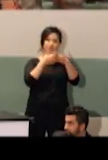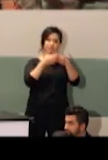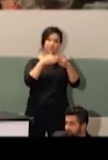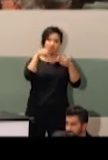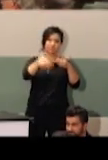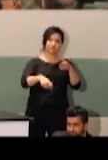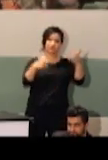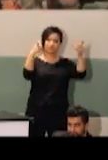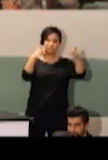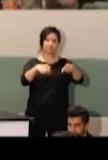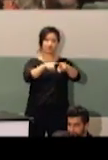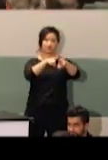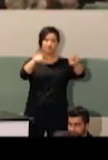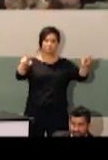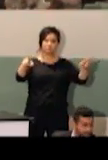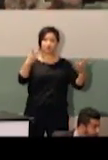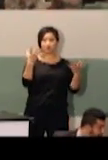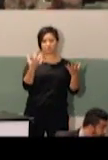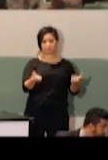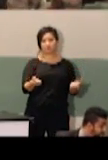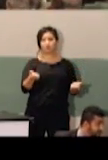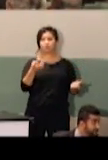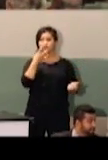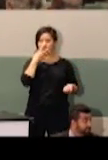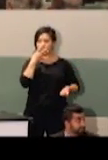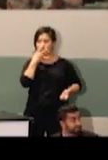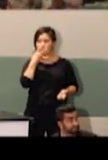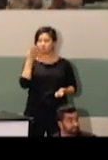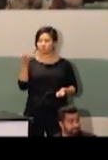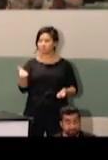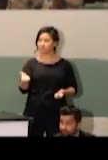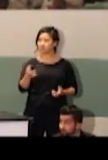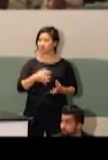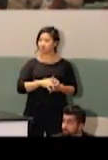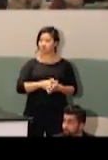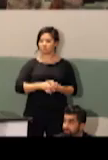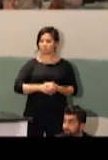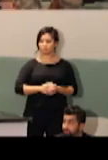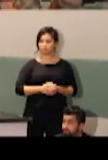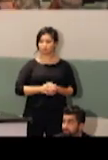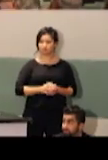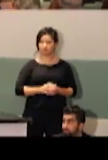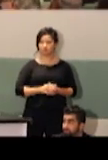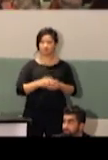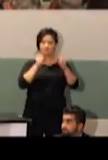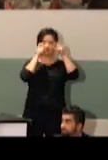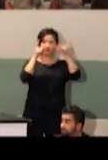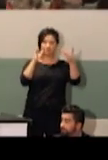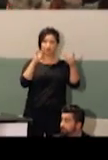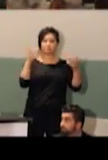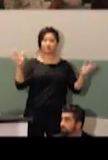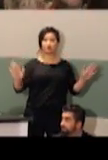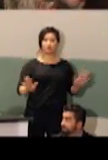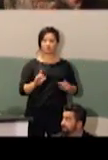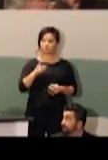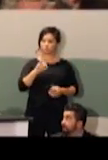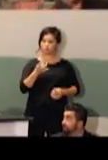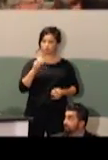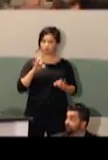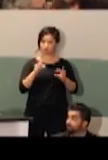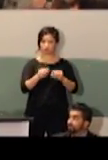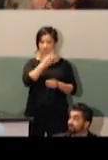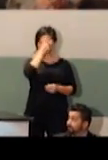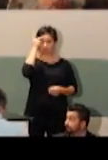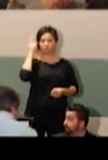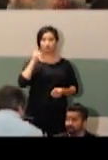da democracia. Vamos ouvir o nosso consultor, por favor. Atenção, candidatos. Por